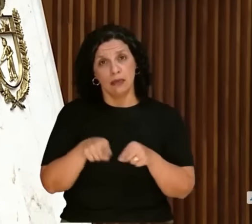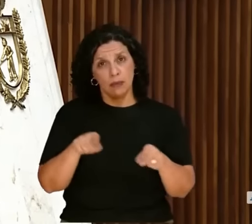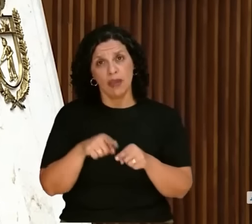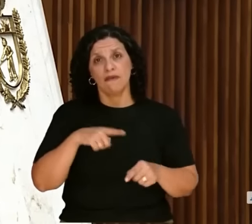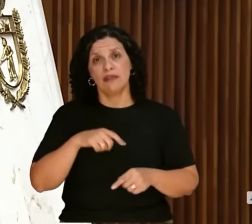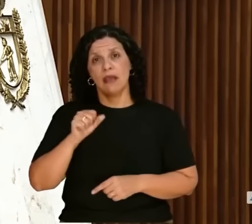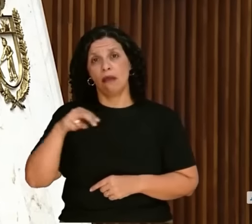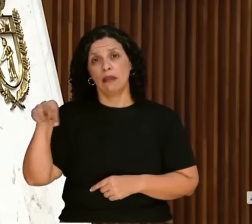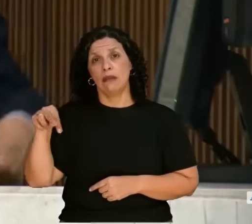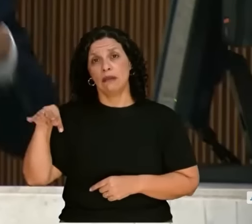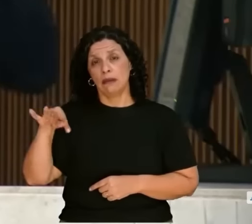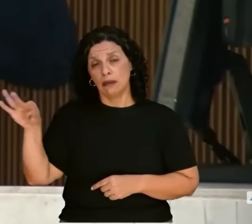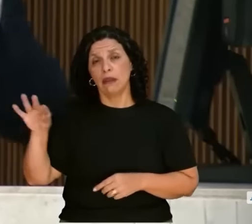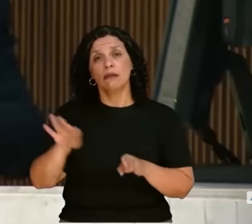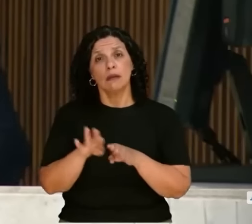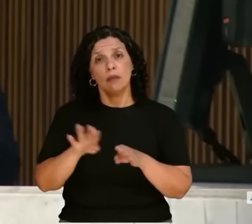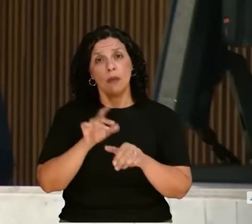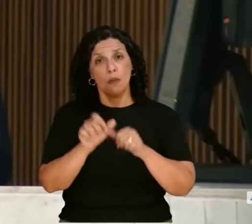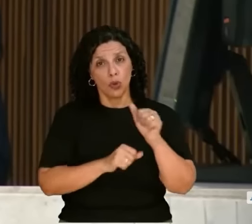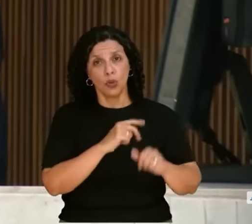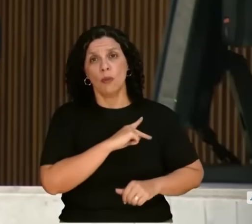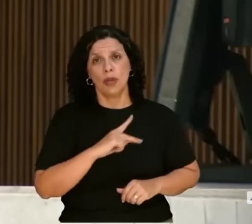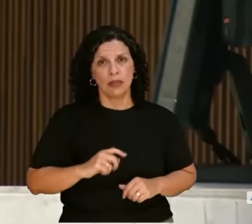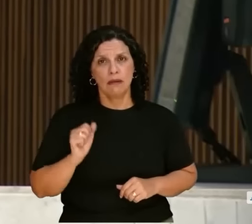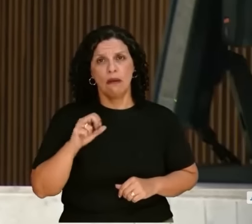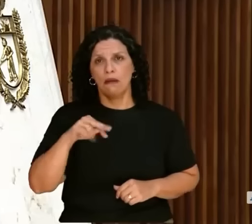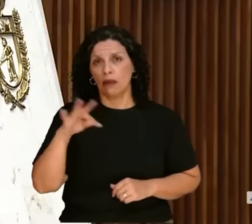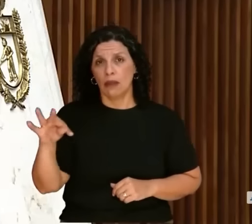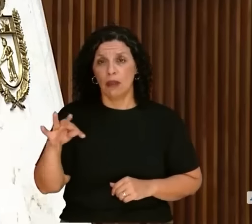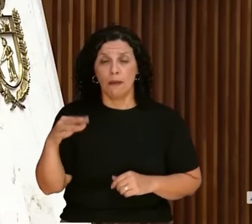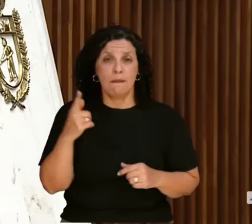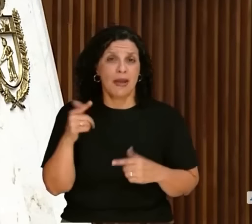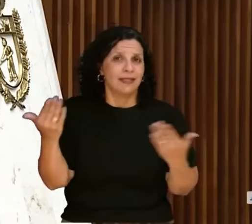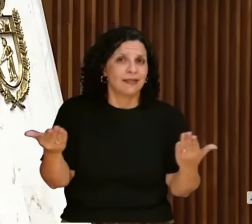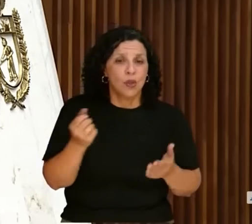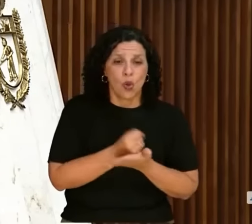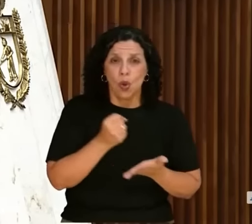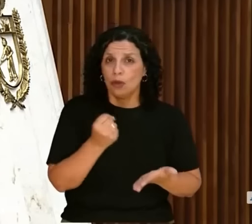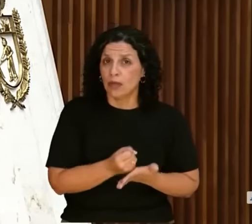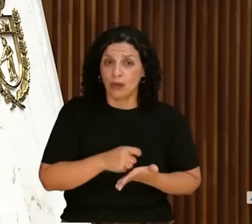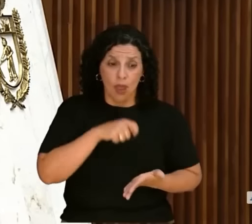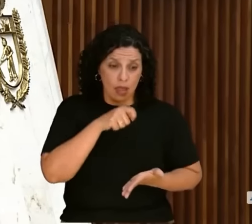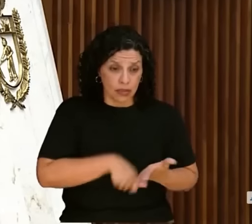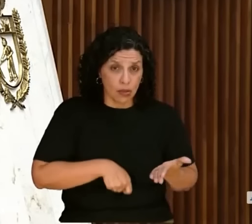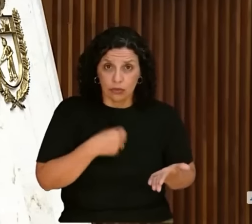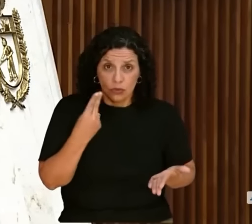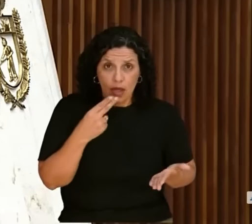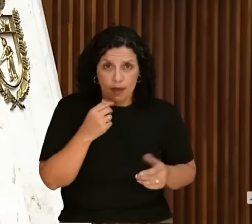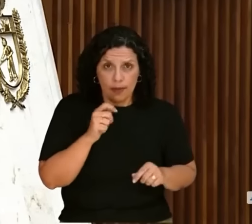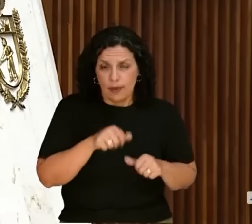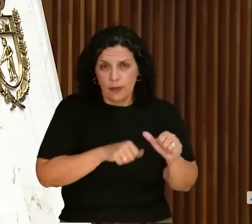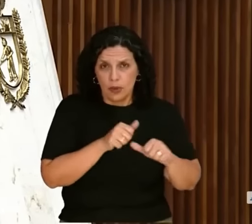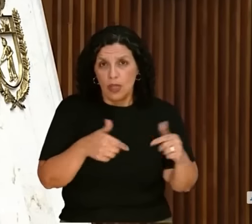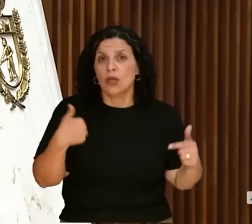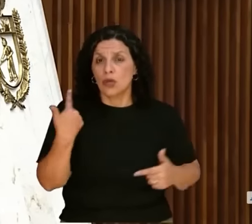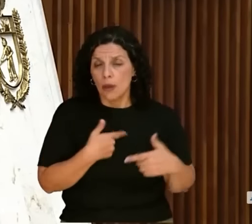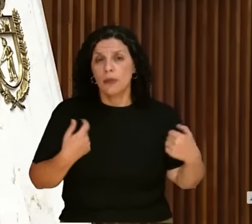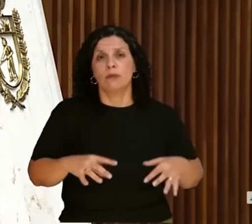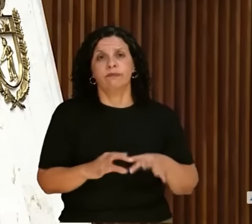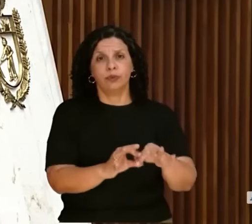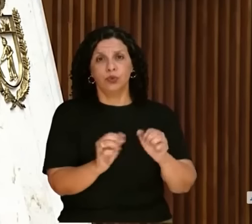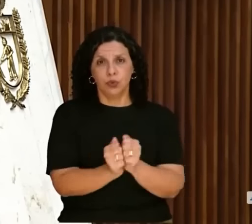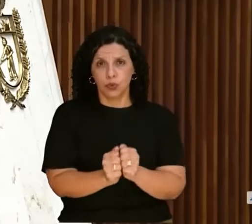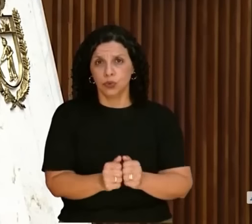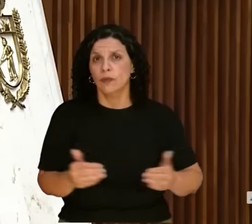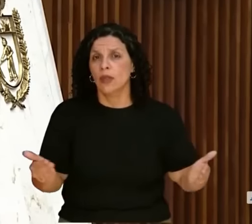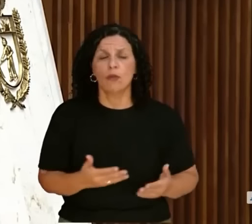pela NTT. Mudou o presidente da NTT. Pouca coisa muda no contrato assinado. E a gente precisa unir.